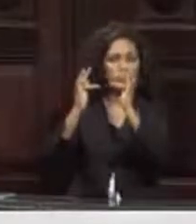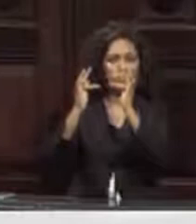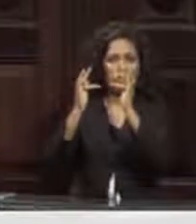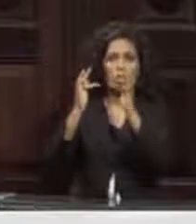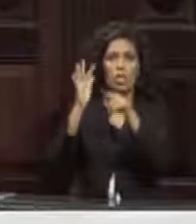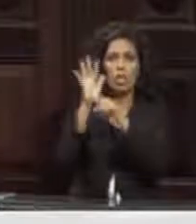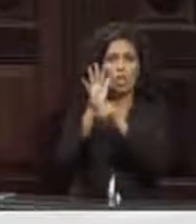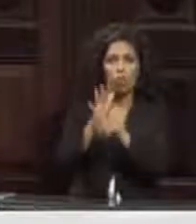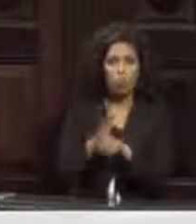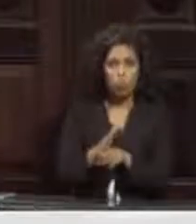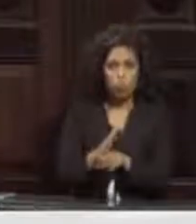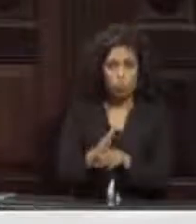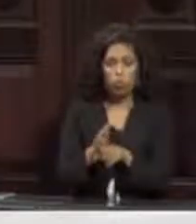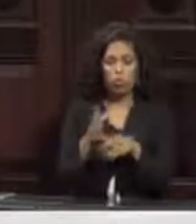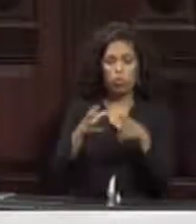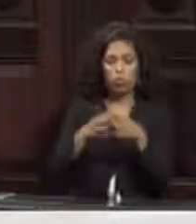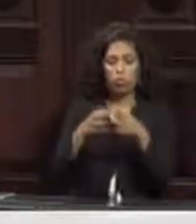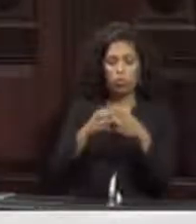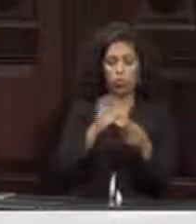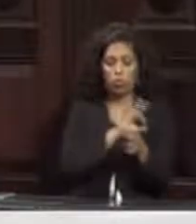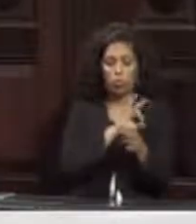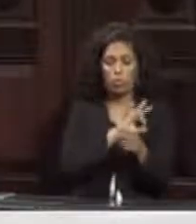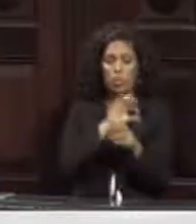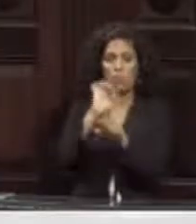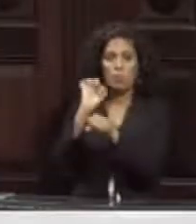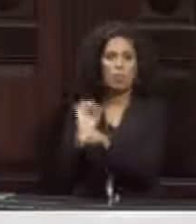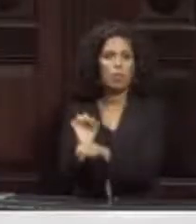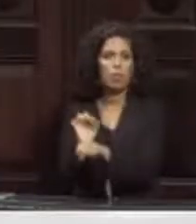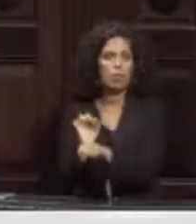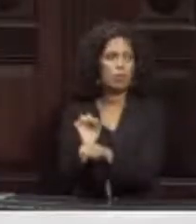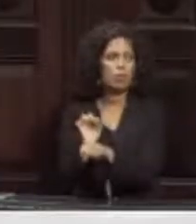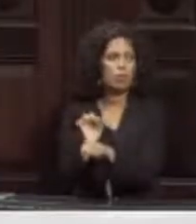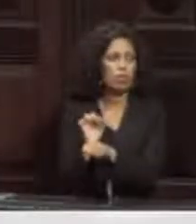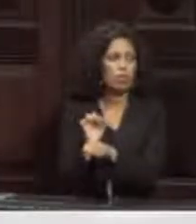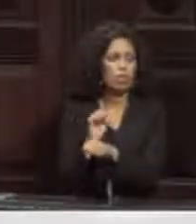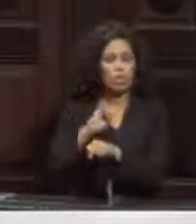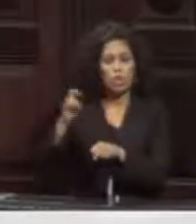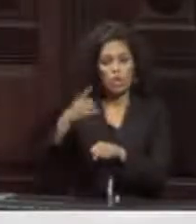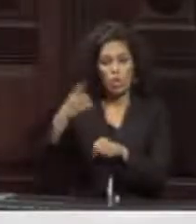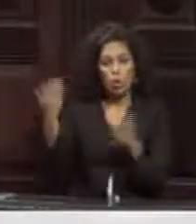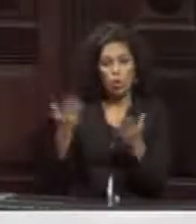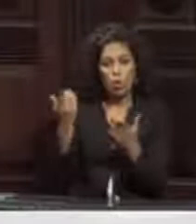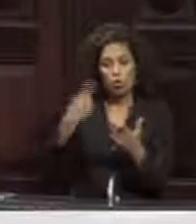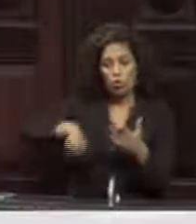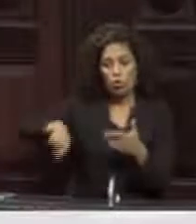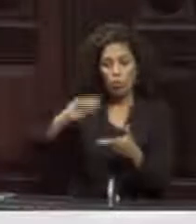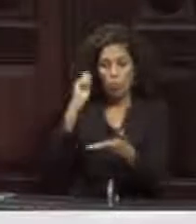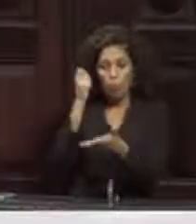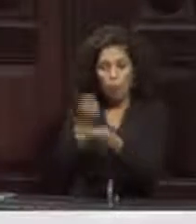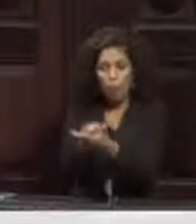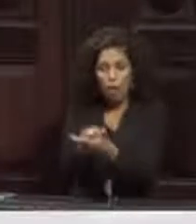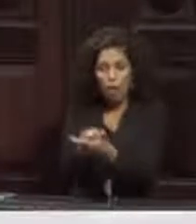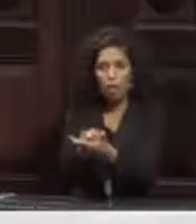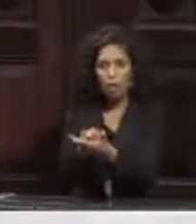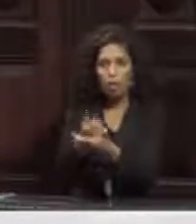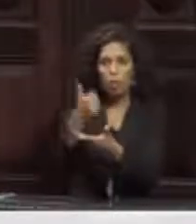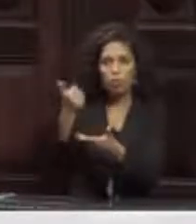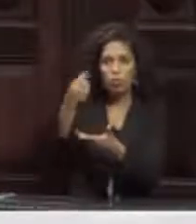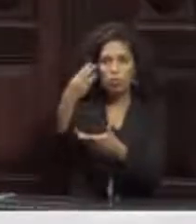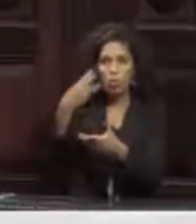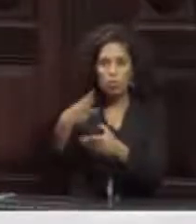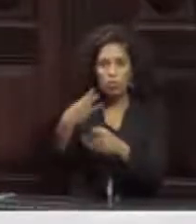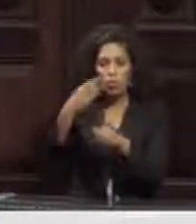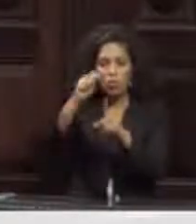de polícia do Estado do Rio de Janeiro. Então, se nós ainda não conseguimos pagar o 13º dos